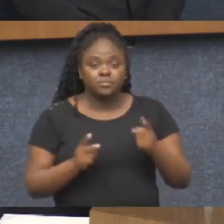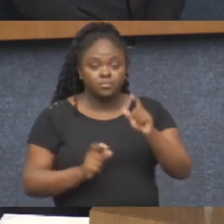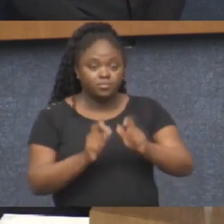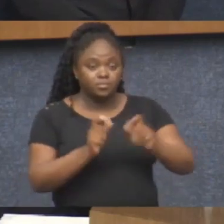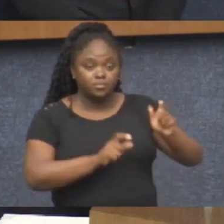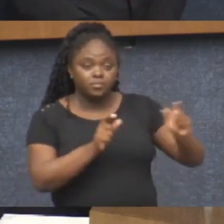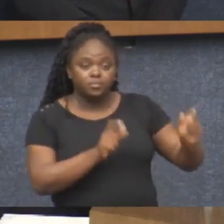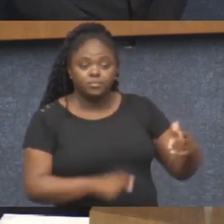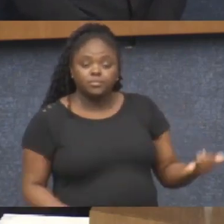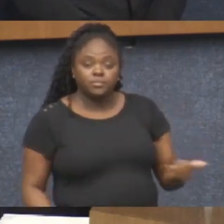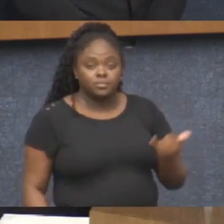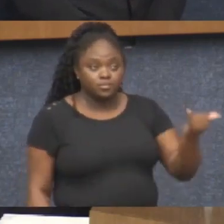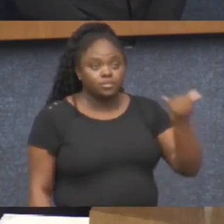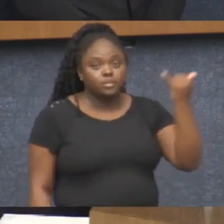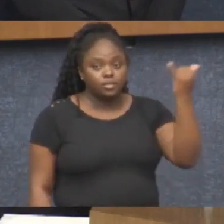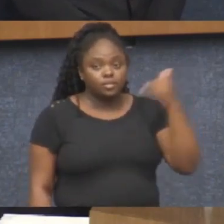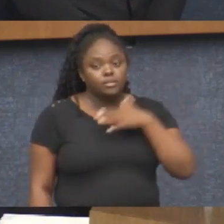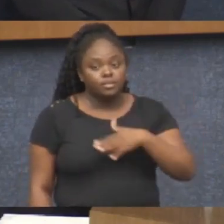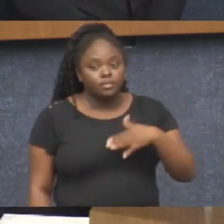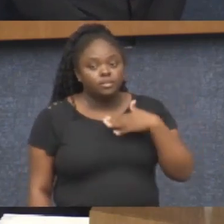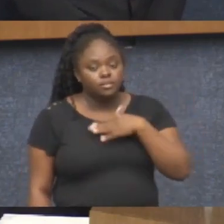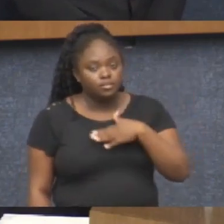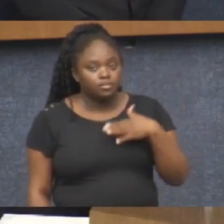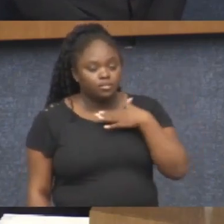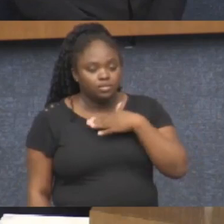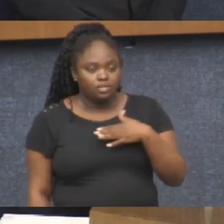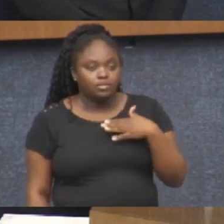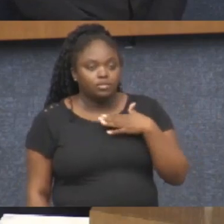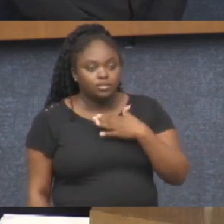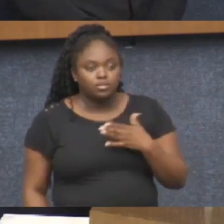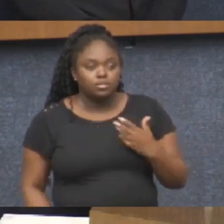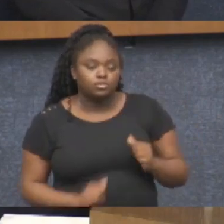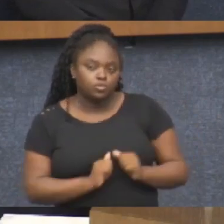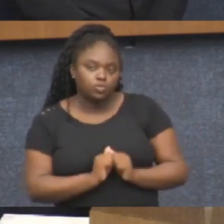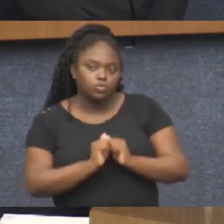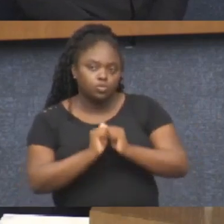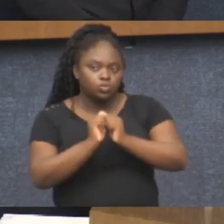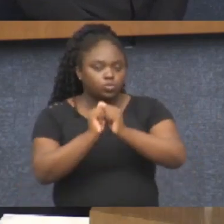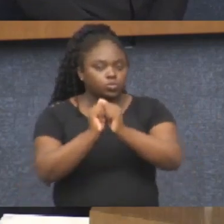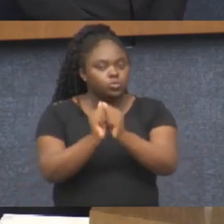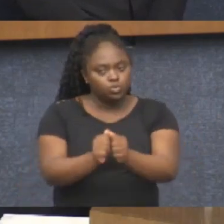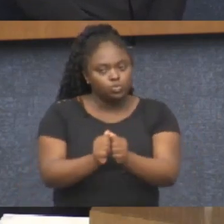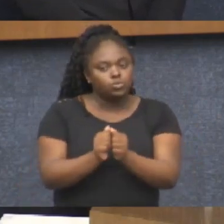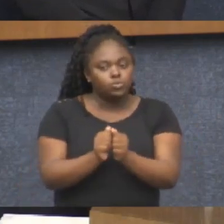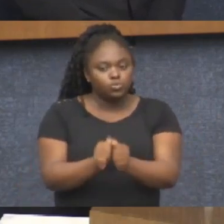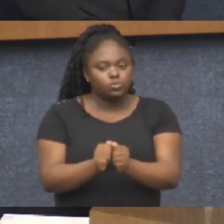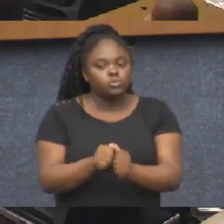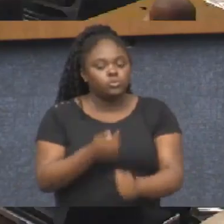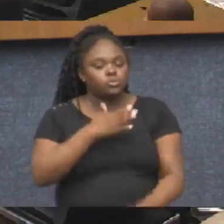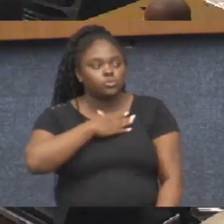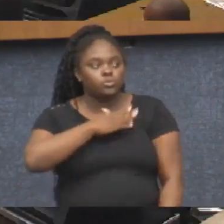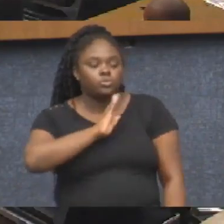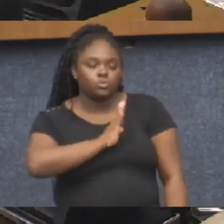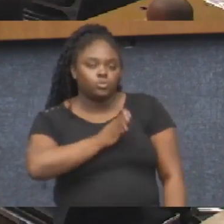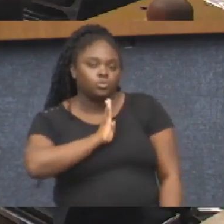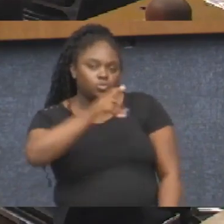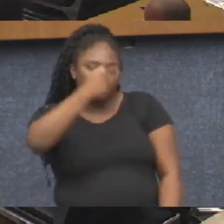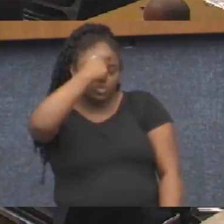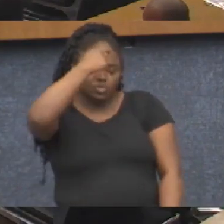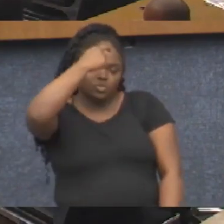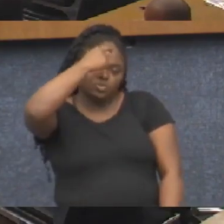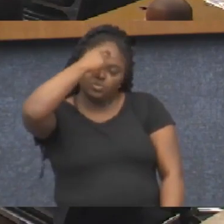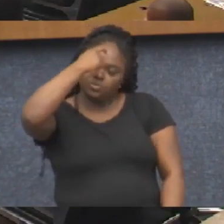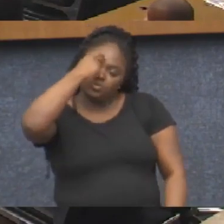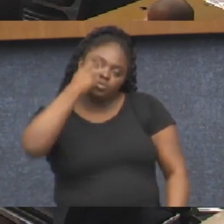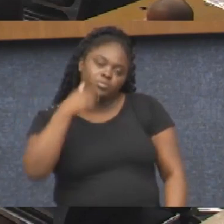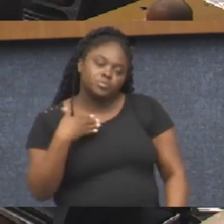pessoas extremamente queridas e que me acompanham, né, no meu coração e na minha mente aí